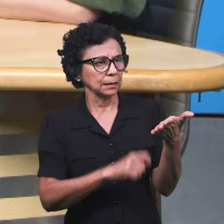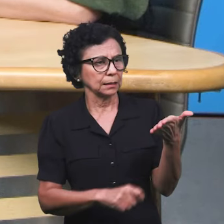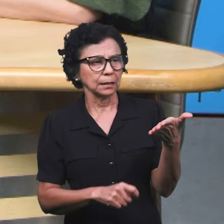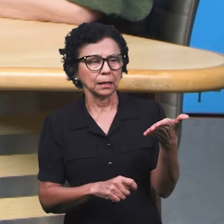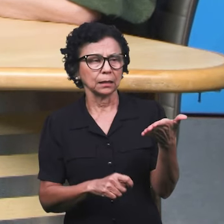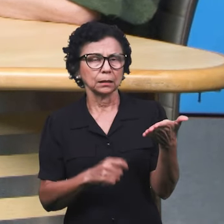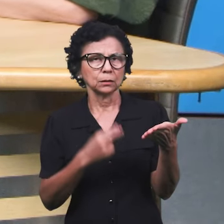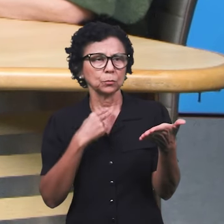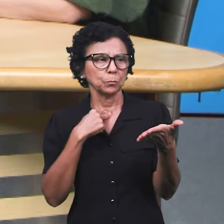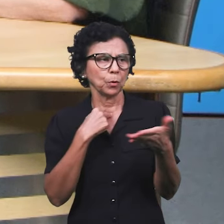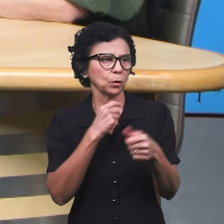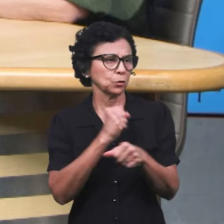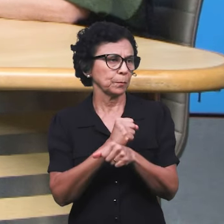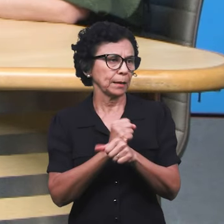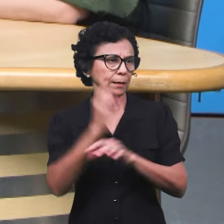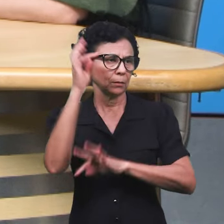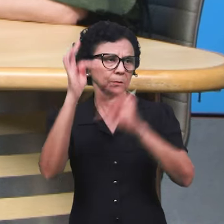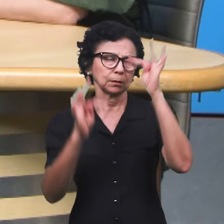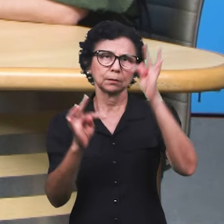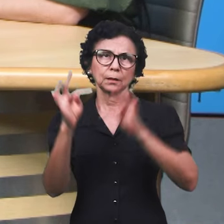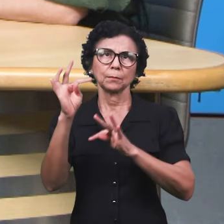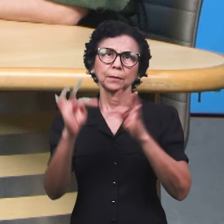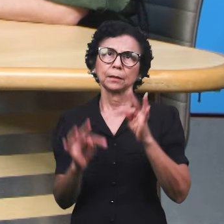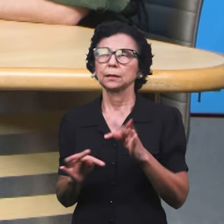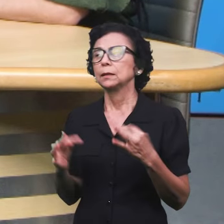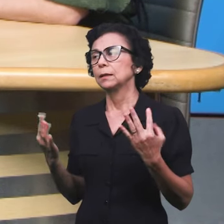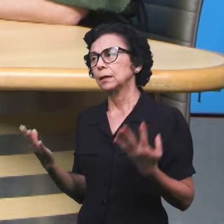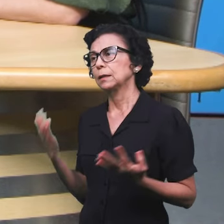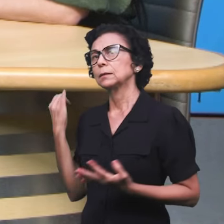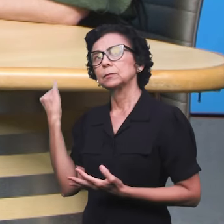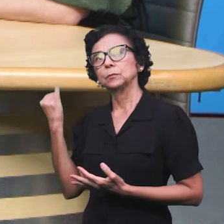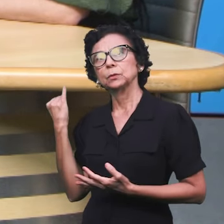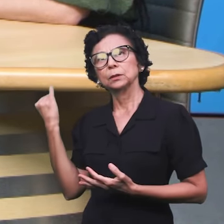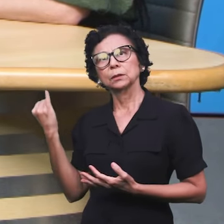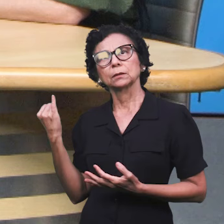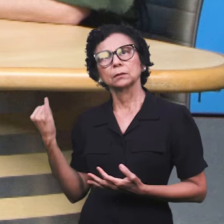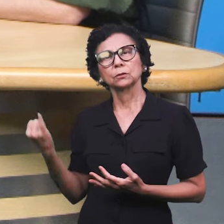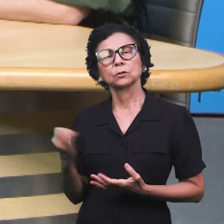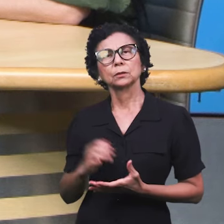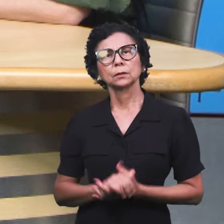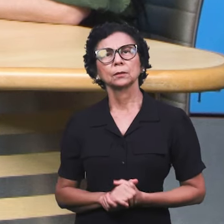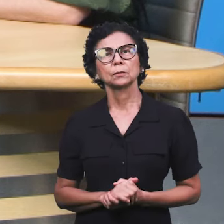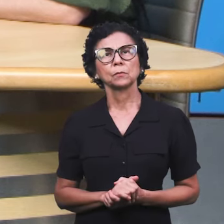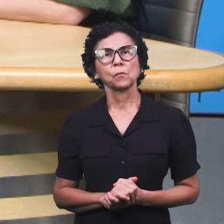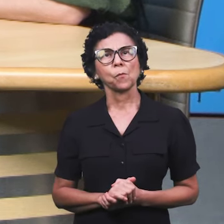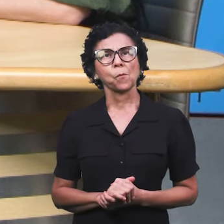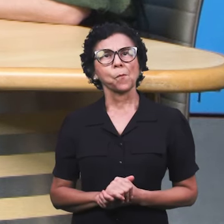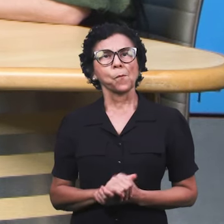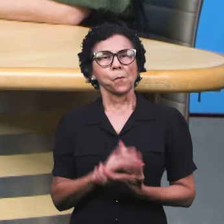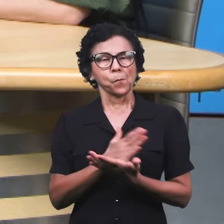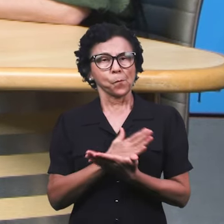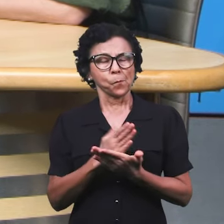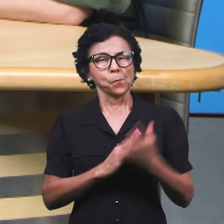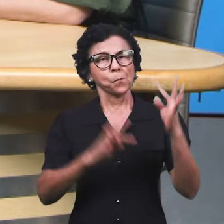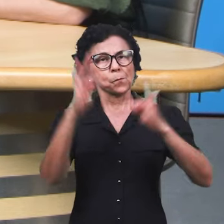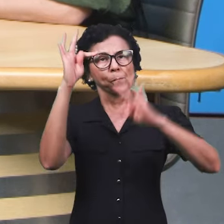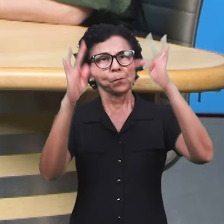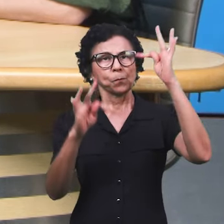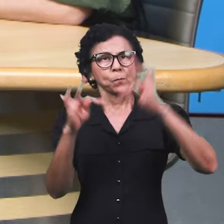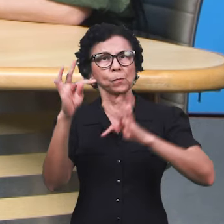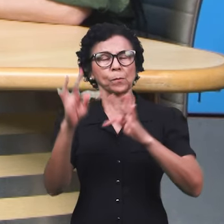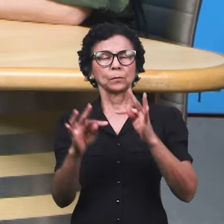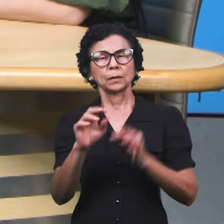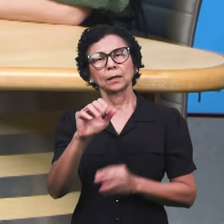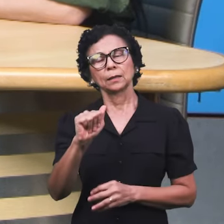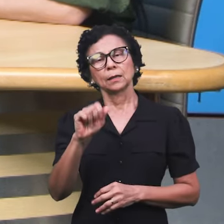do tratamento, não é? Isso é muito importante, por quê? Porque muitas vezes, quando se começa um tratamento, por exemplo, falando de asma,